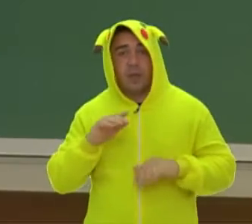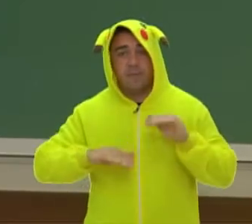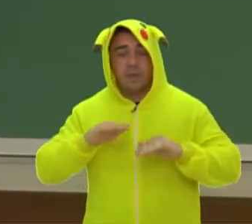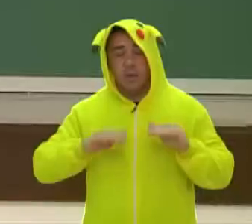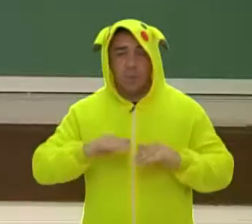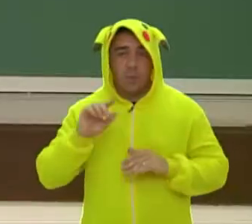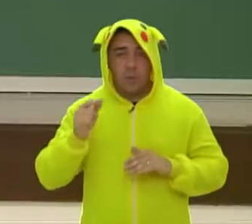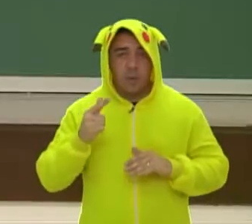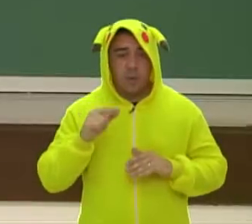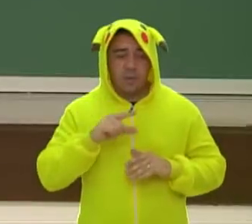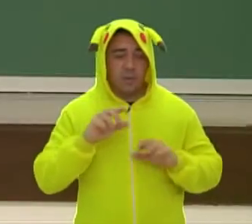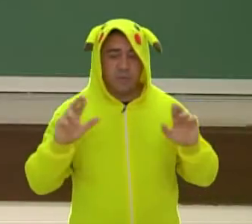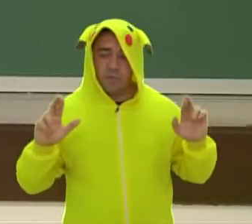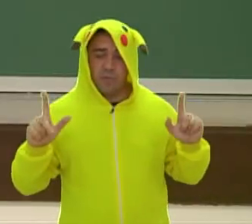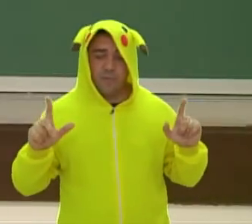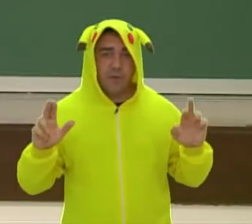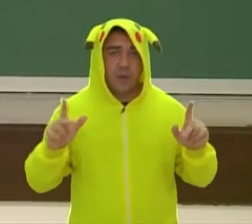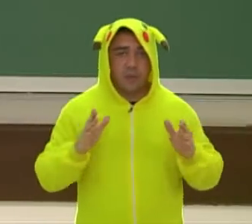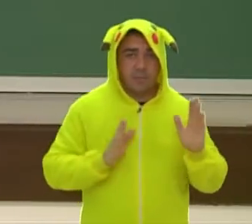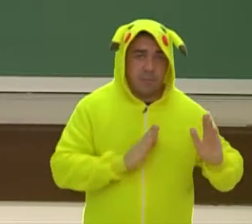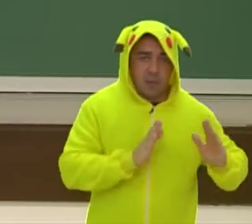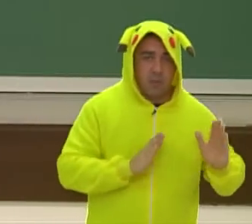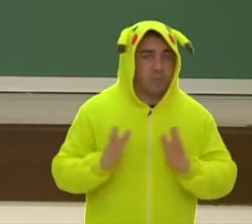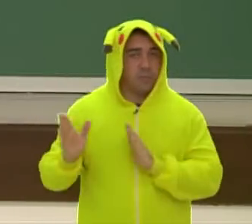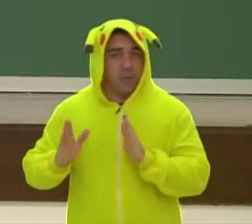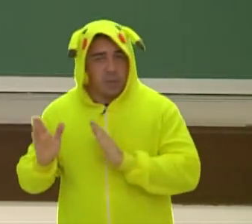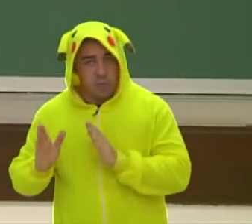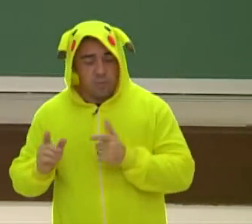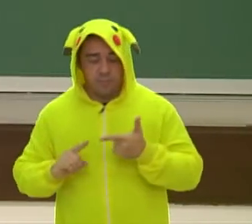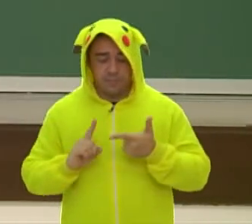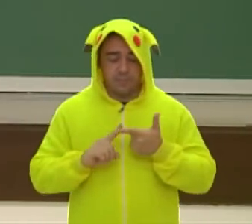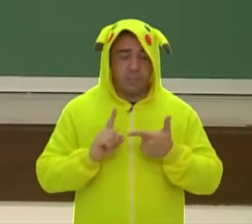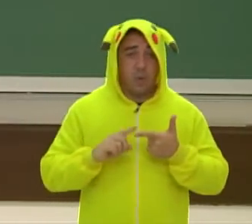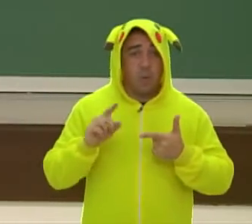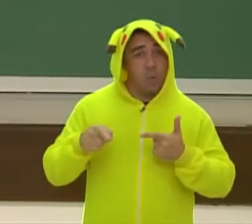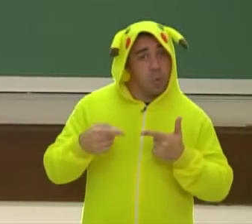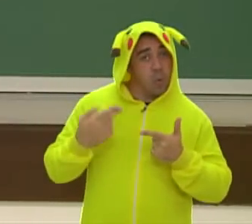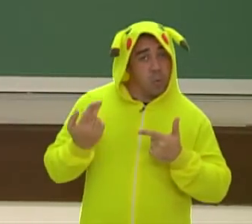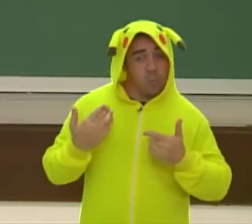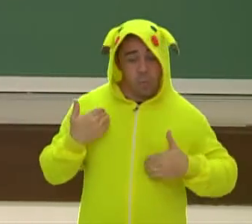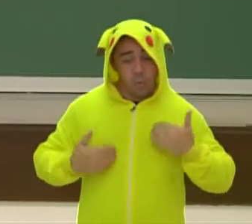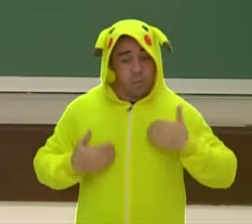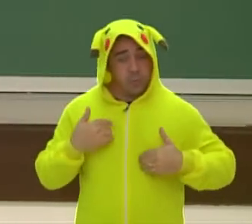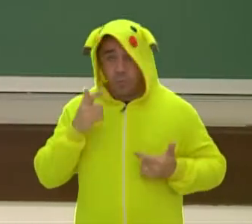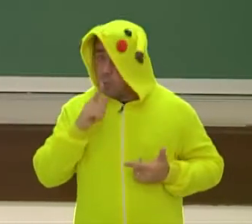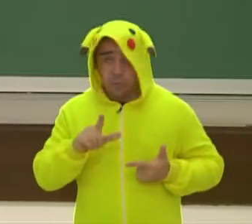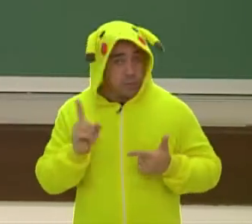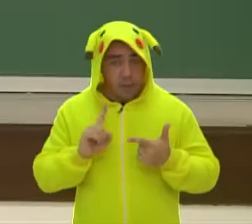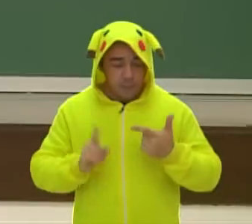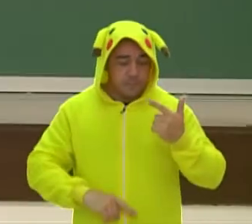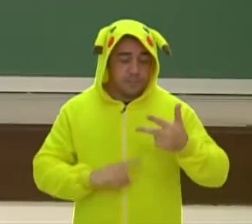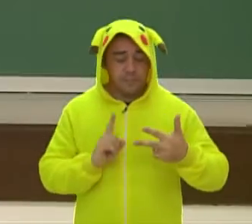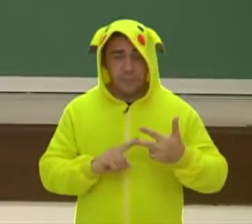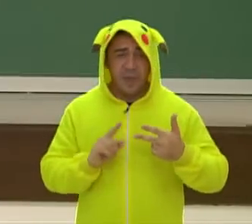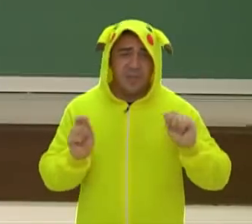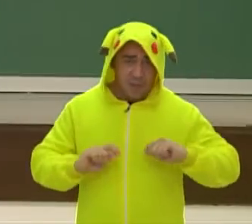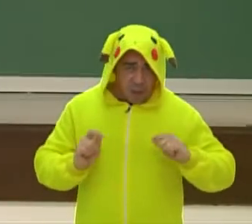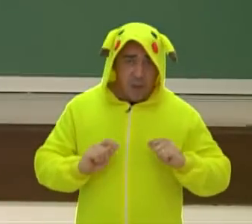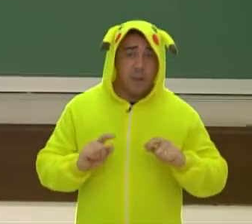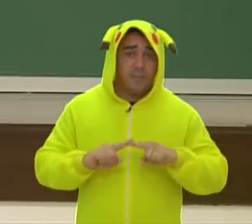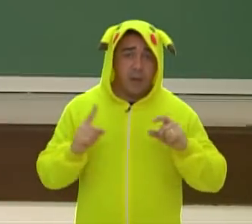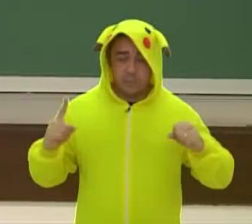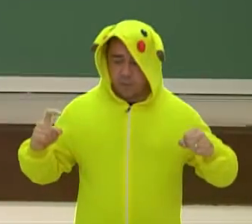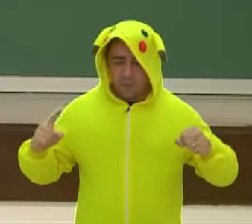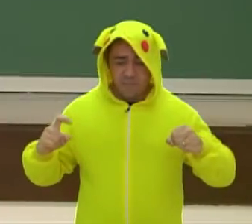ficando maduro sexualmente em épocas diferentes, ou porque anatomicamente não é mais possível, ou até é possível, mas os gametas